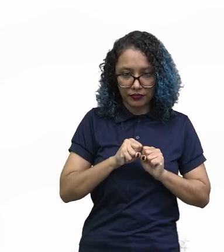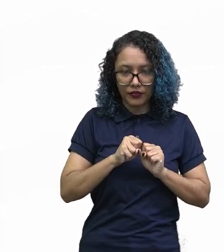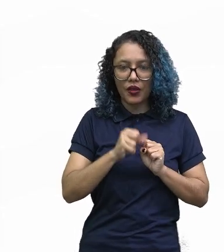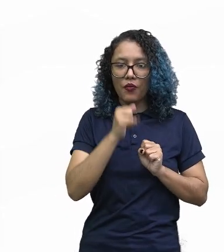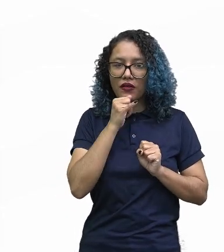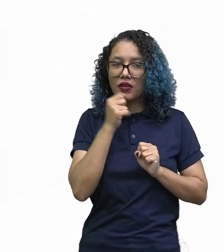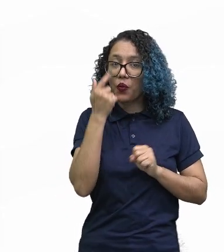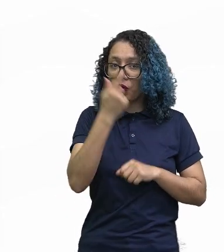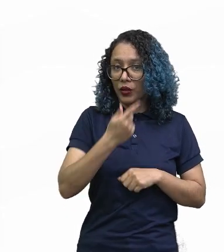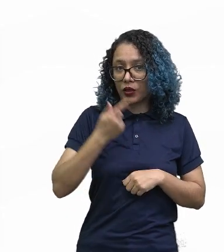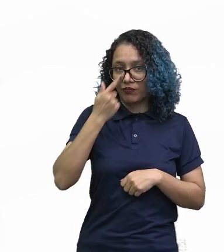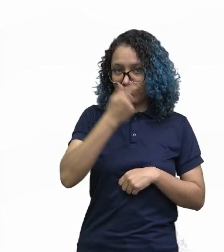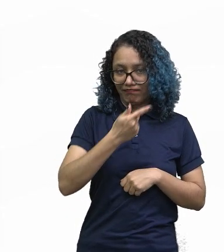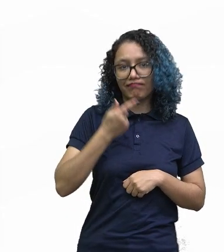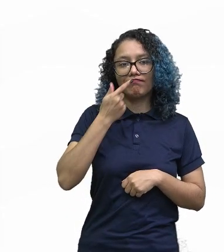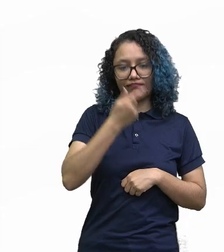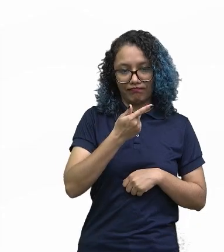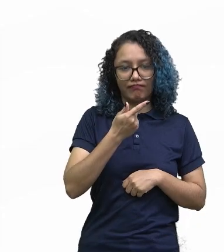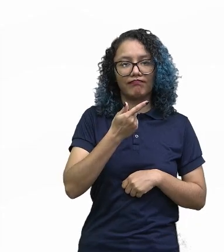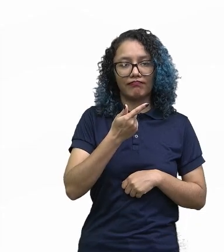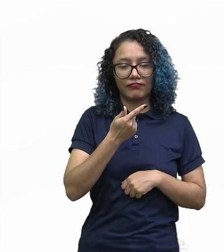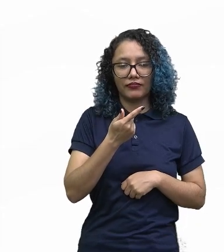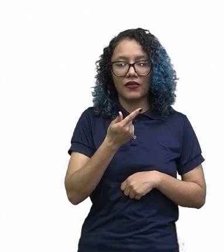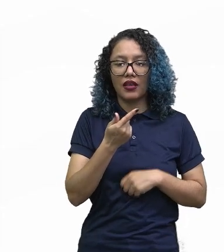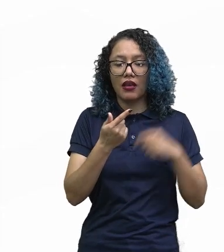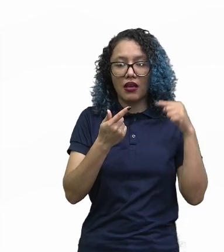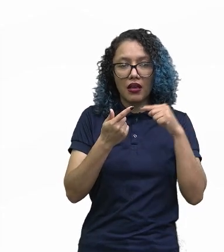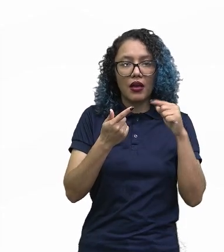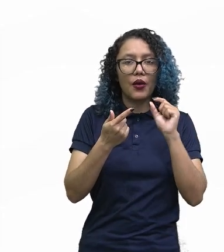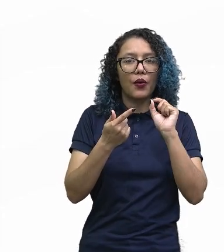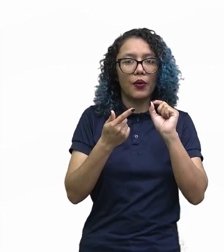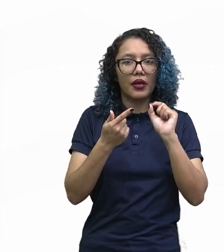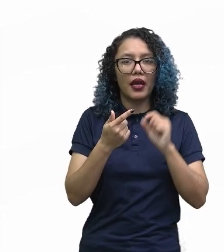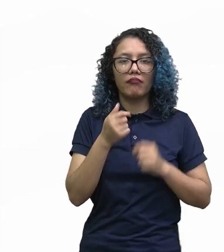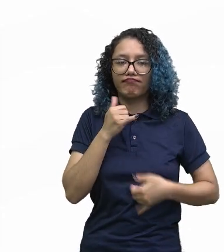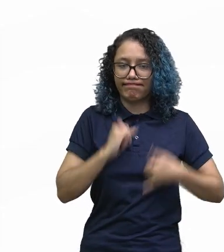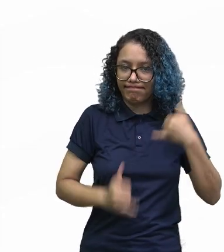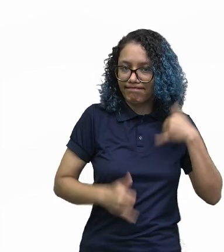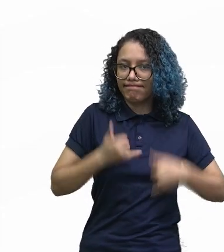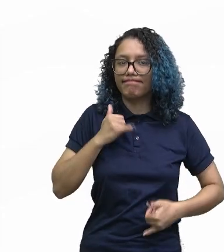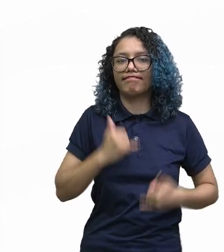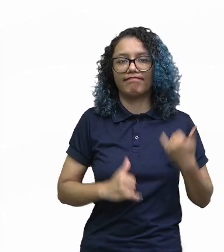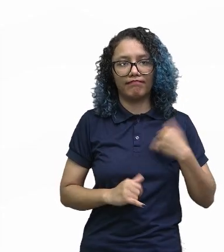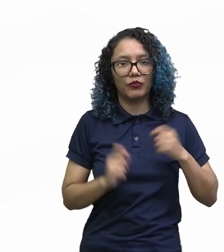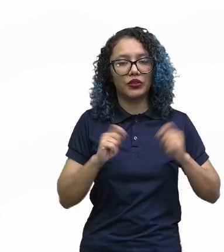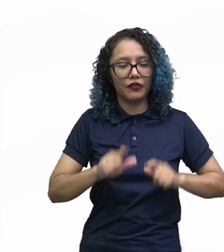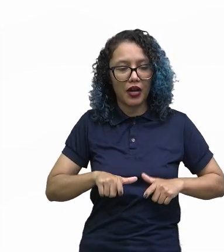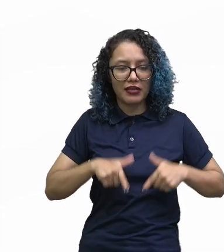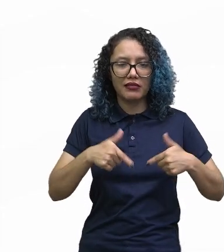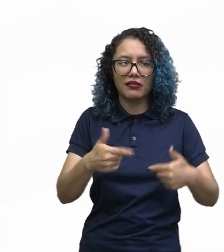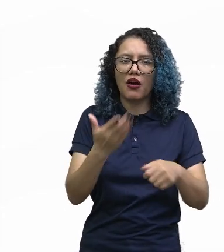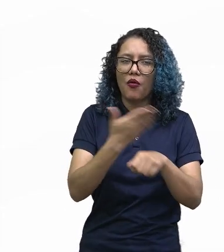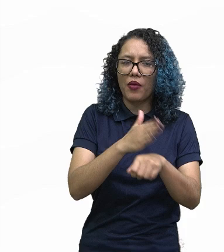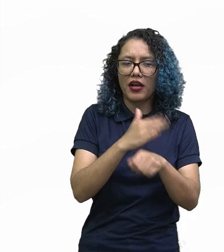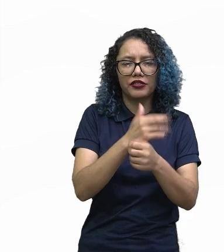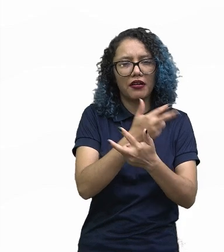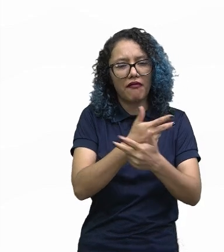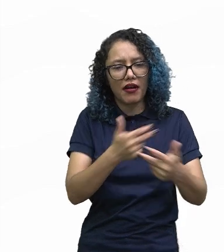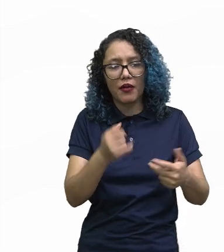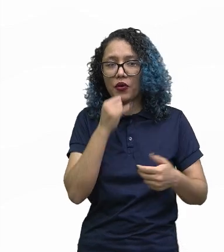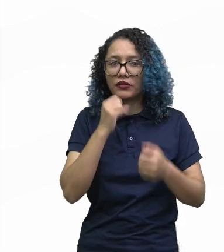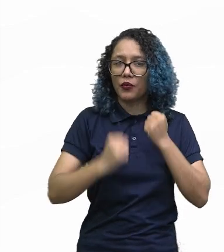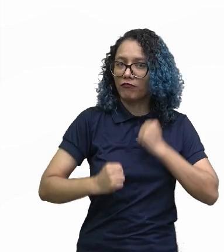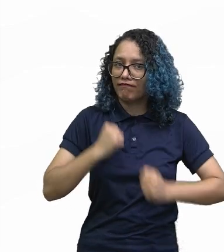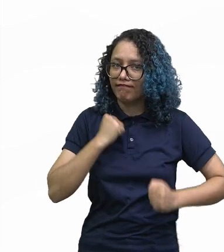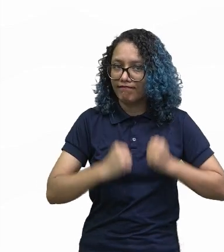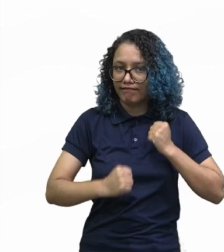a glicose, né? O que vai justamente nos gerar energia para que a gente possa realizar essas atividades, como correr, por